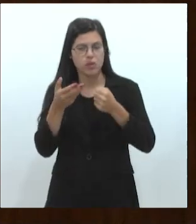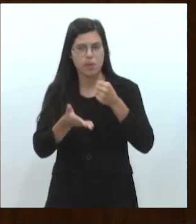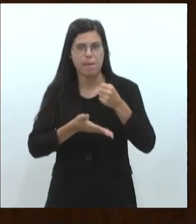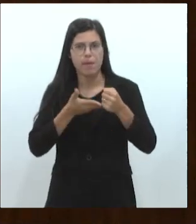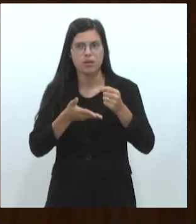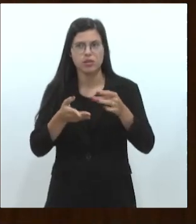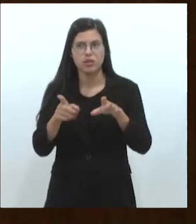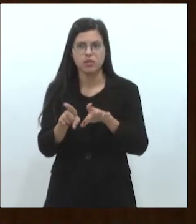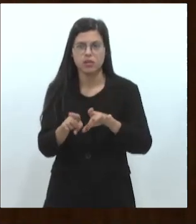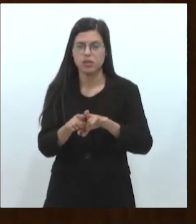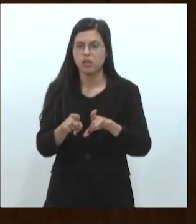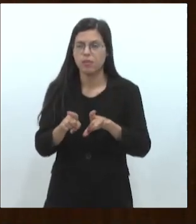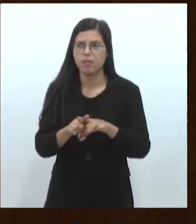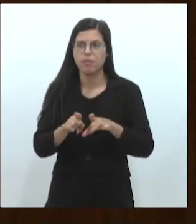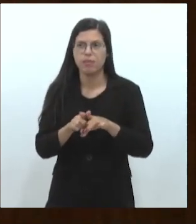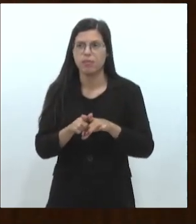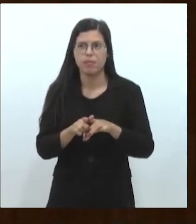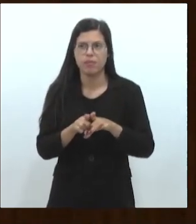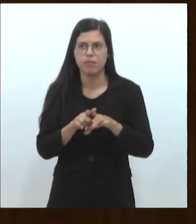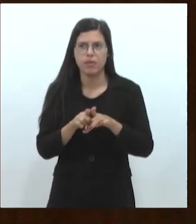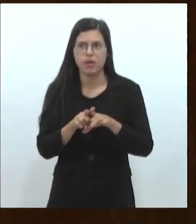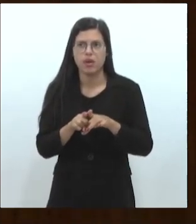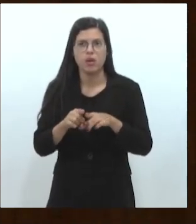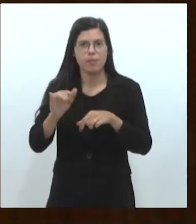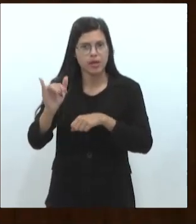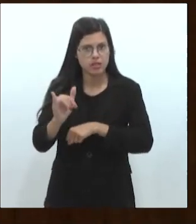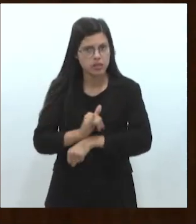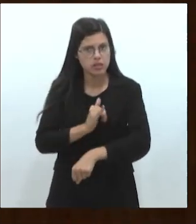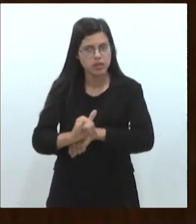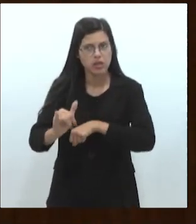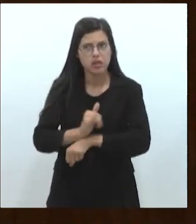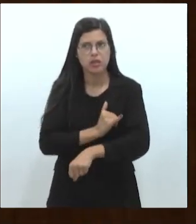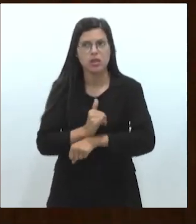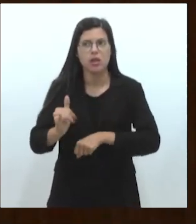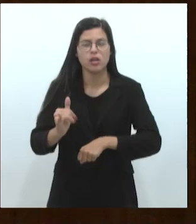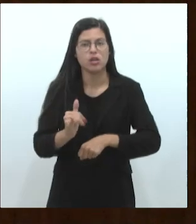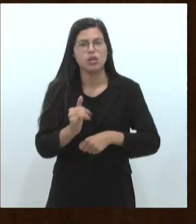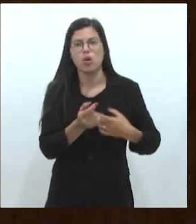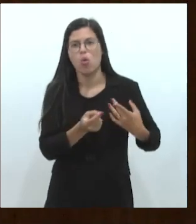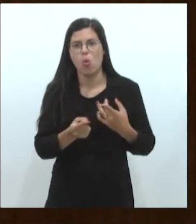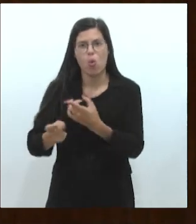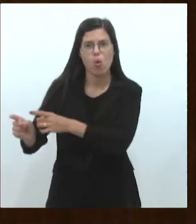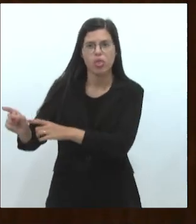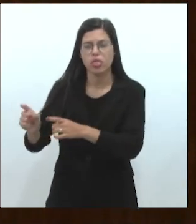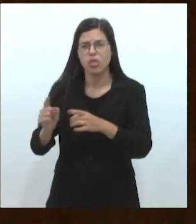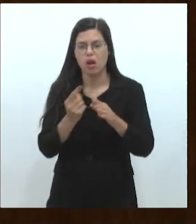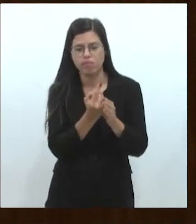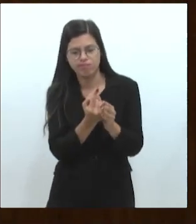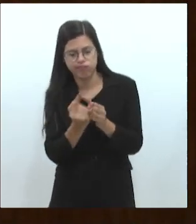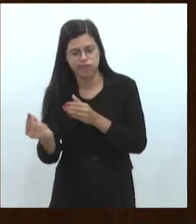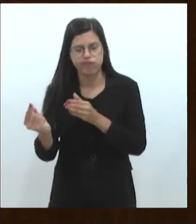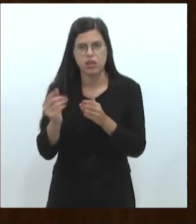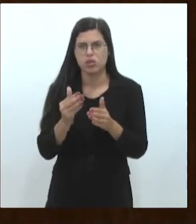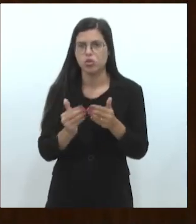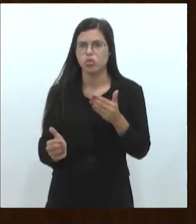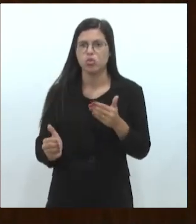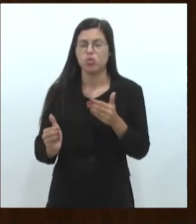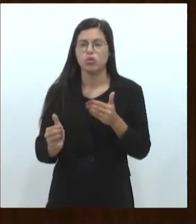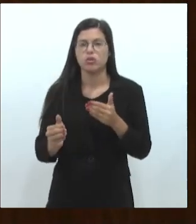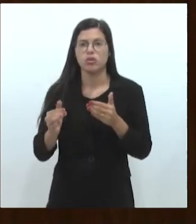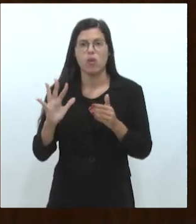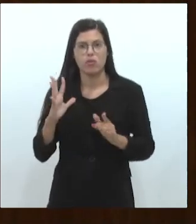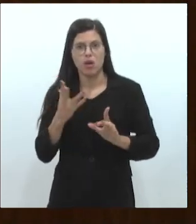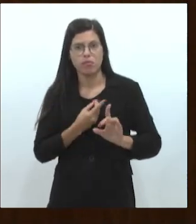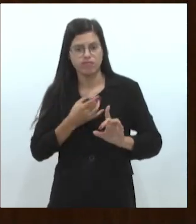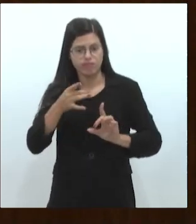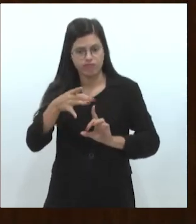como também se torna mais uma ferramenta contra toda forma de exclusão e especialmente contra a transfobia que vitima e que faz